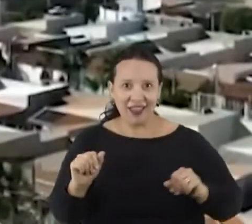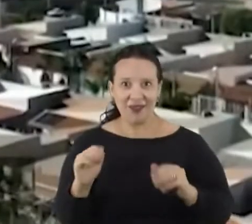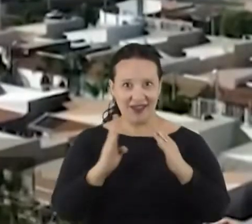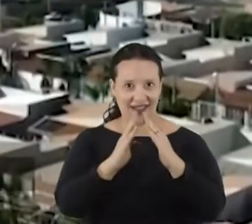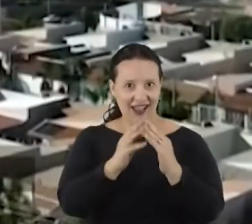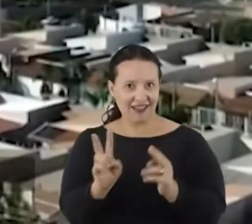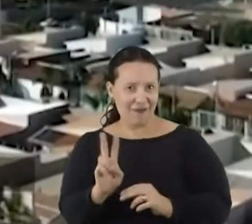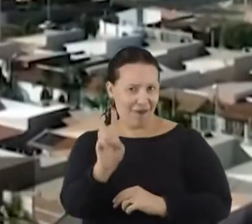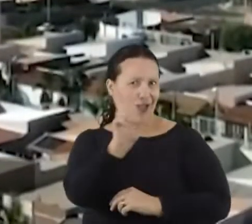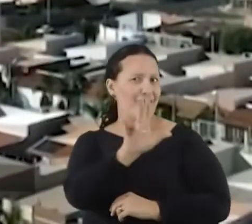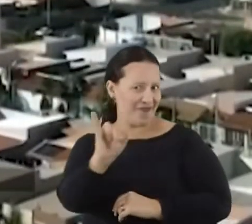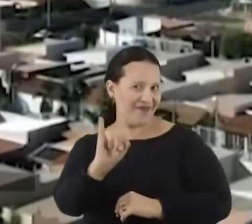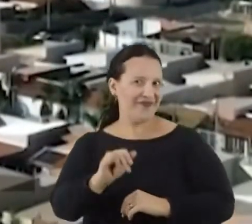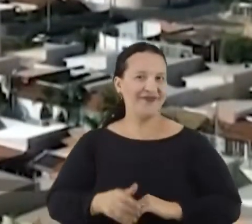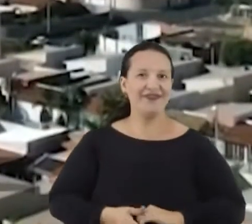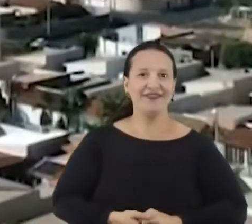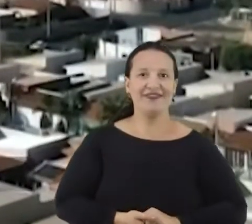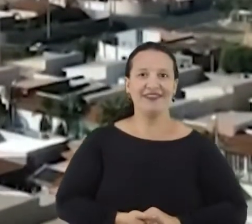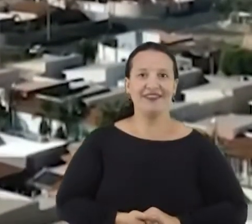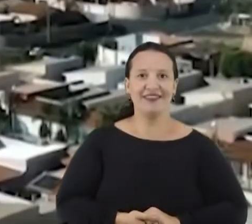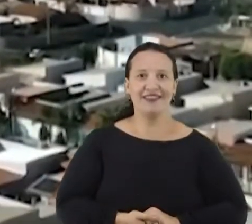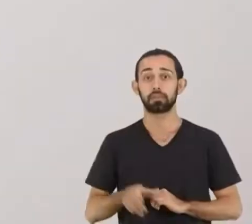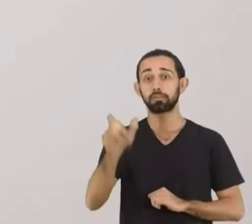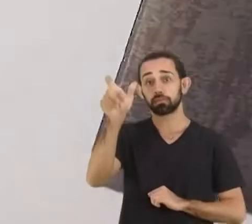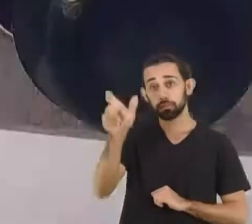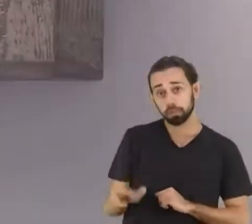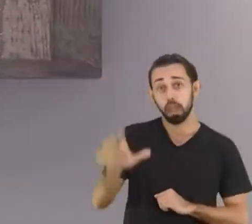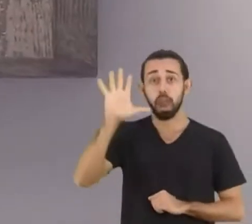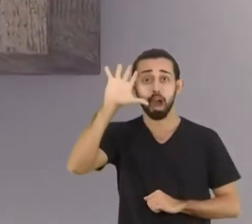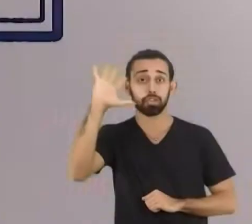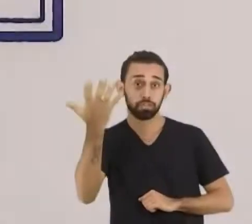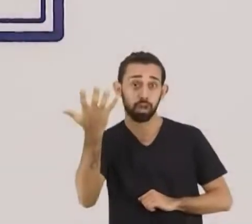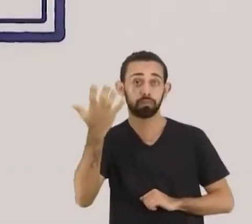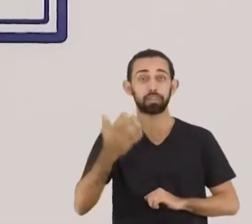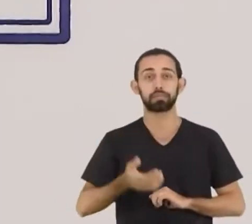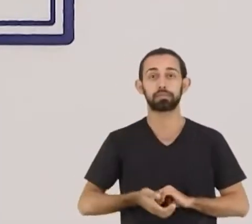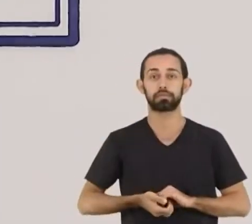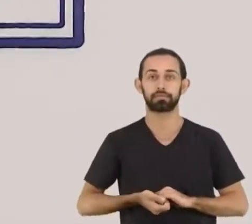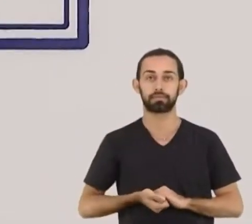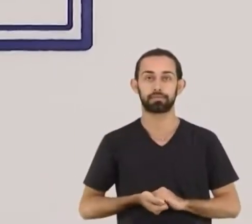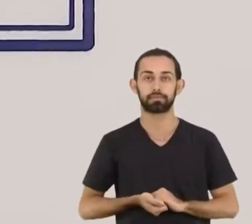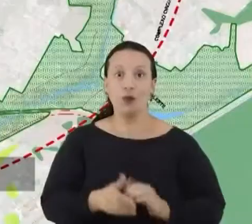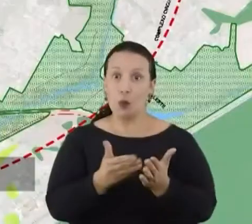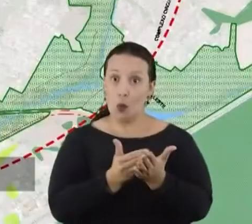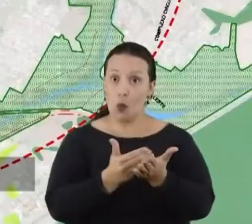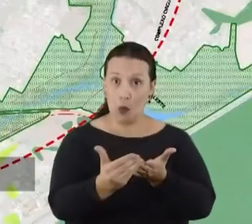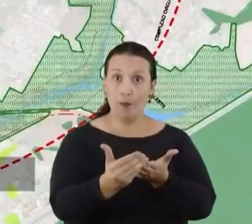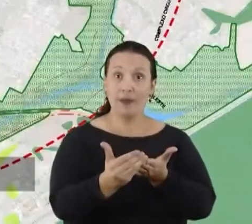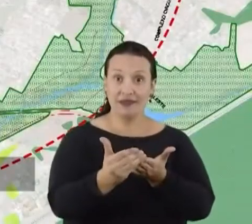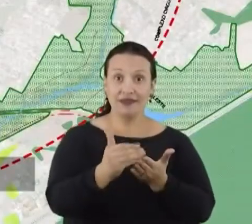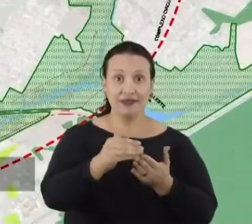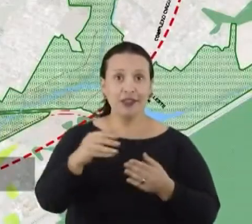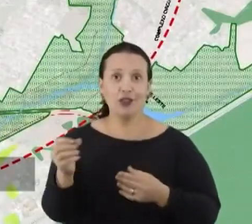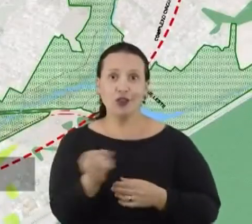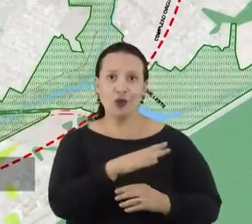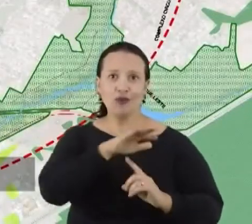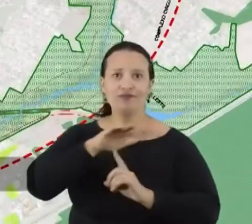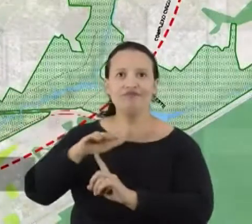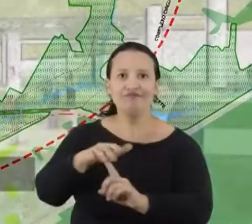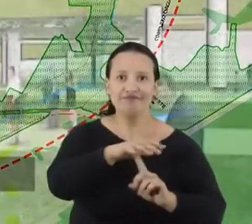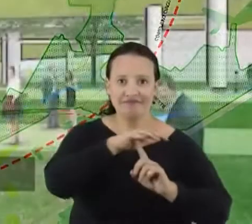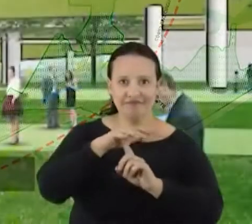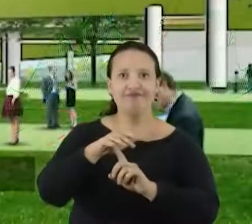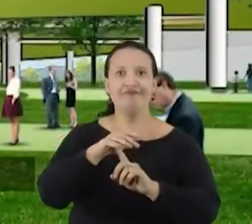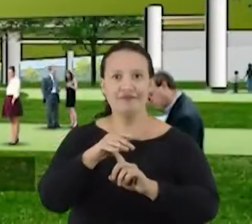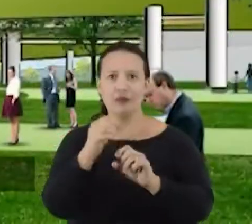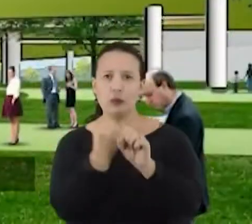uma verdadeira cidade e valorizar terrenos e casas. O Coca resolve. Dar início ao Parque dos Trilhos,